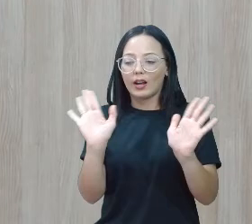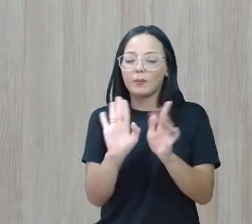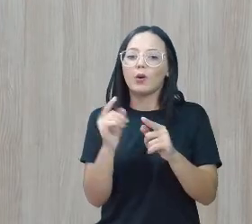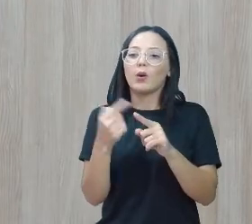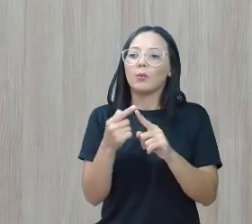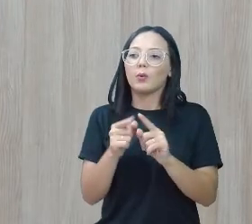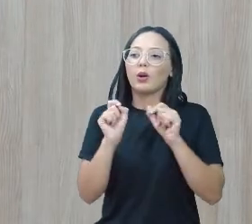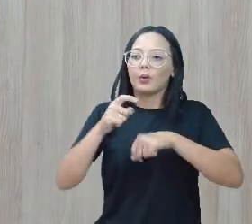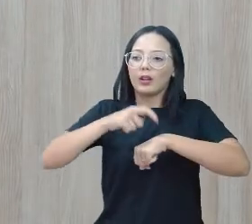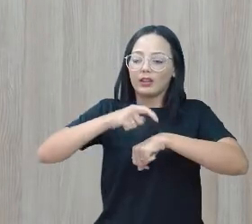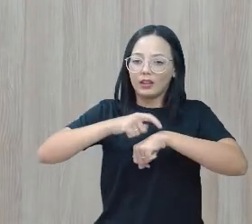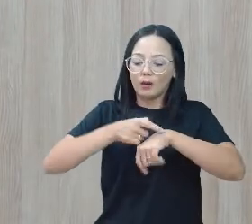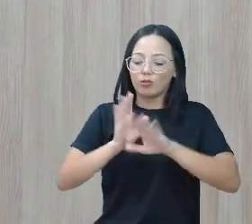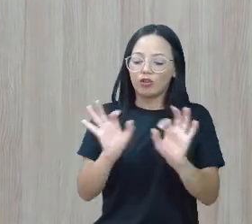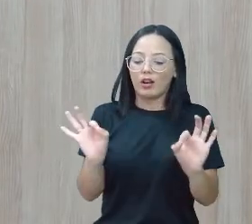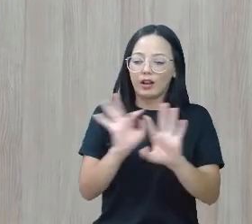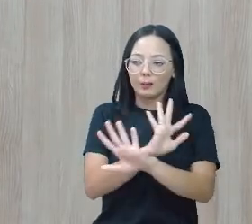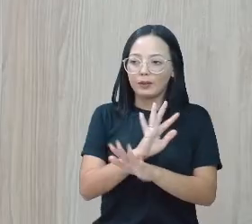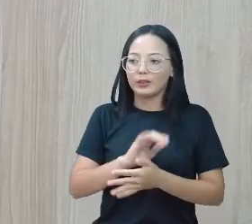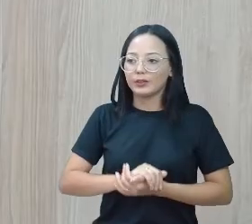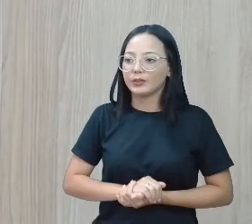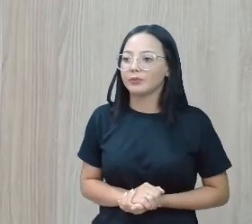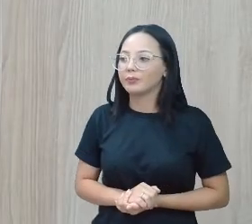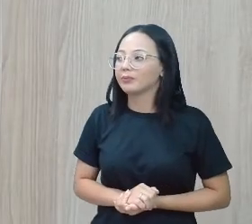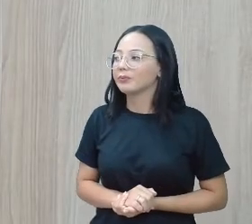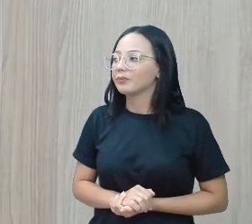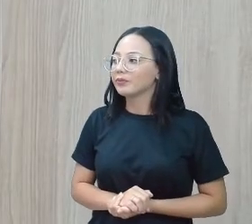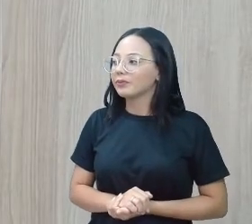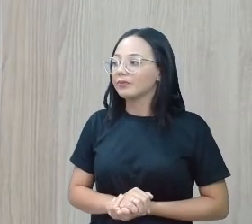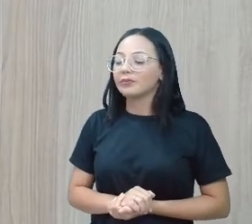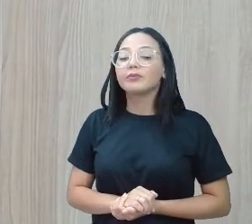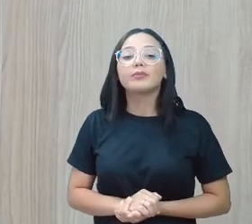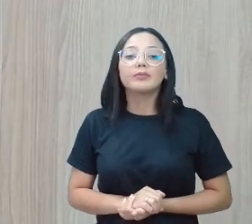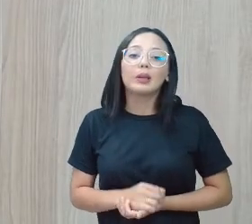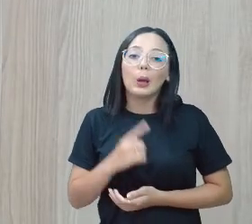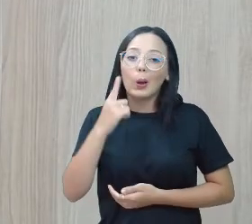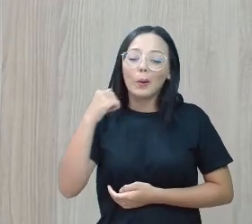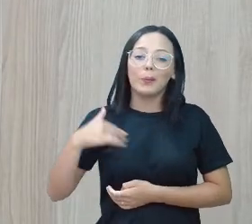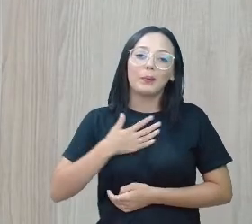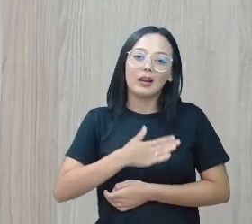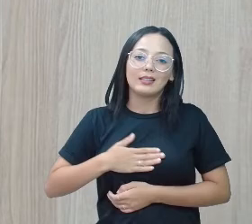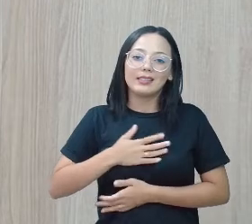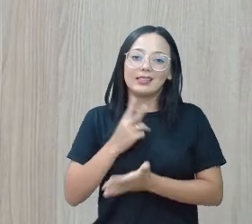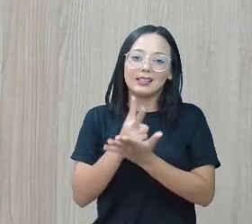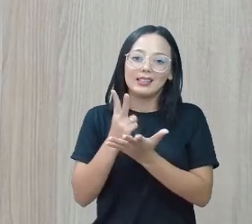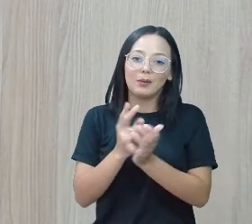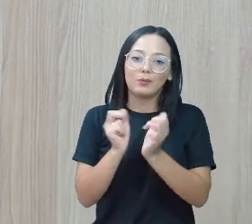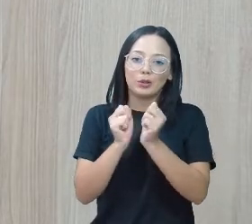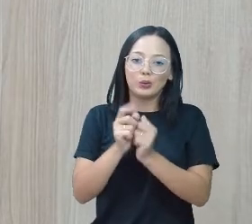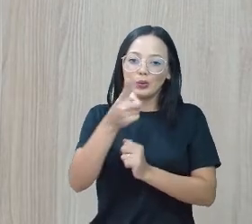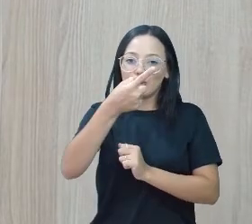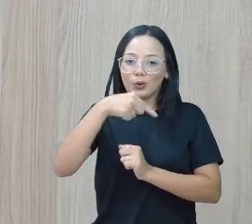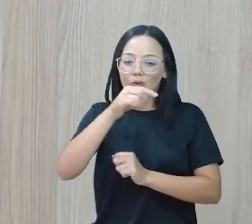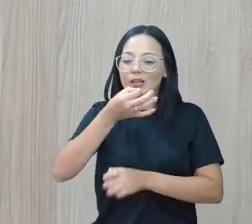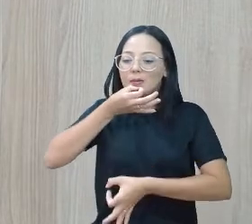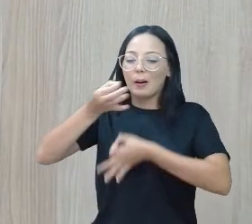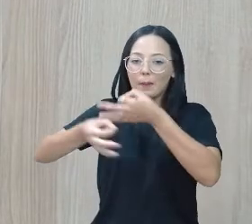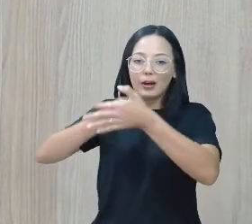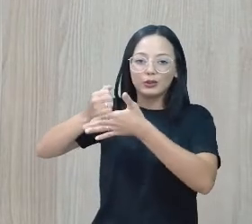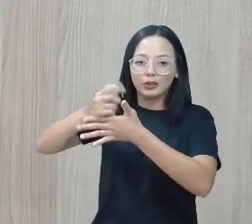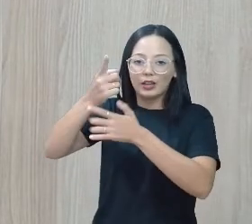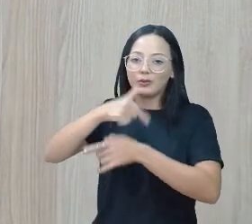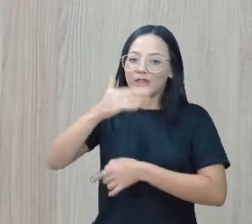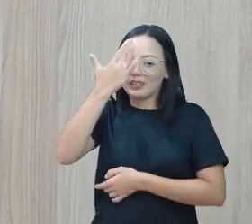temos poucos minutinhos. Um minutinho. Ai, gente, um prazer enorme estar aqui no chat com vocês. Vocês sabem que